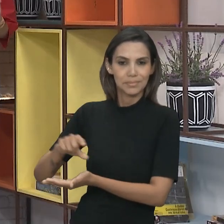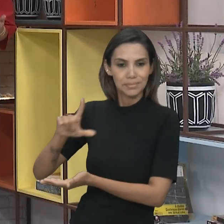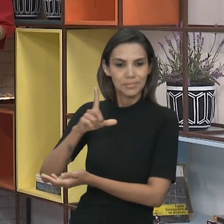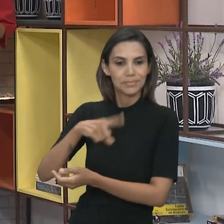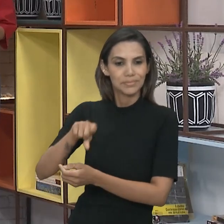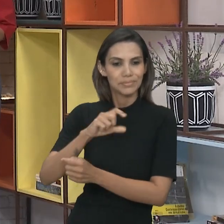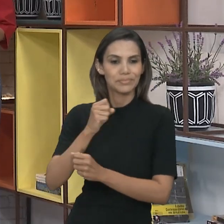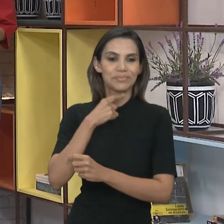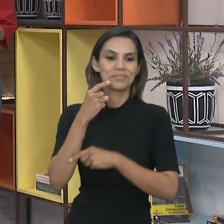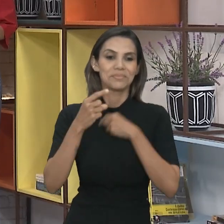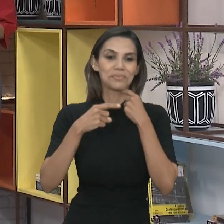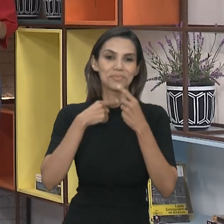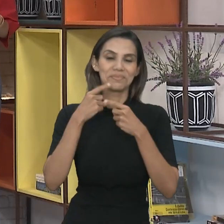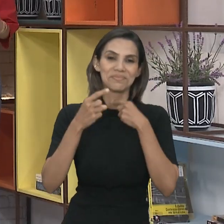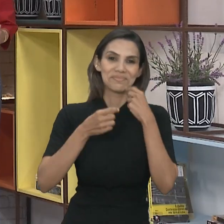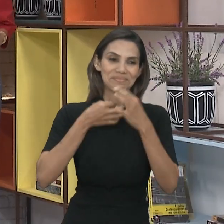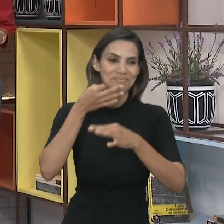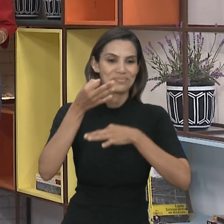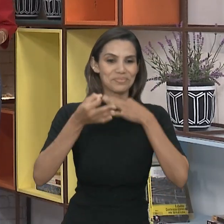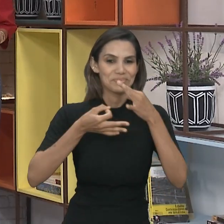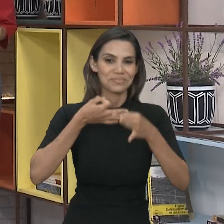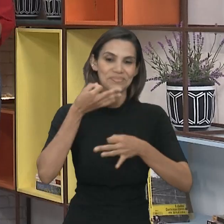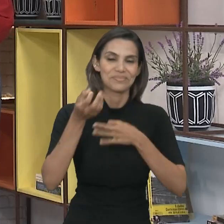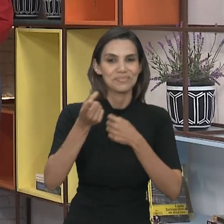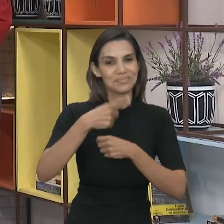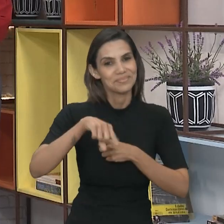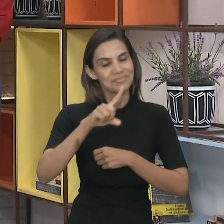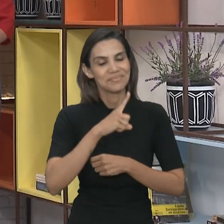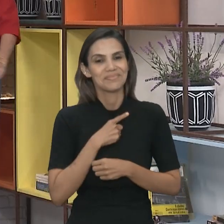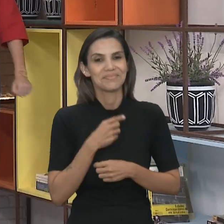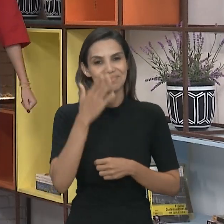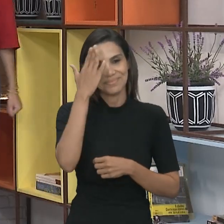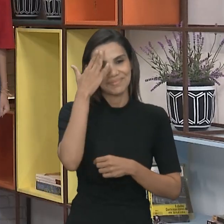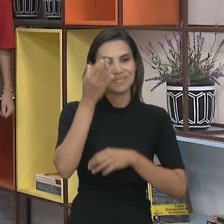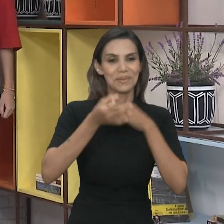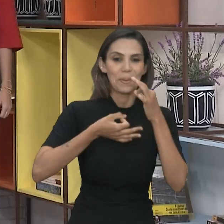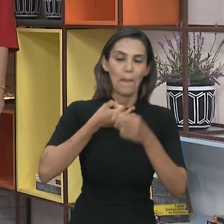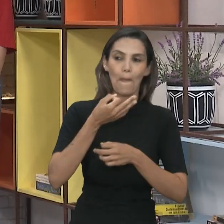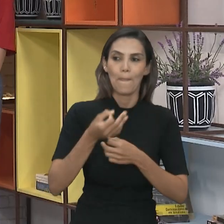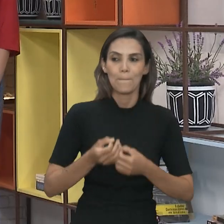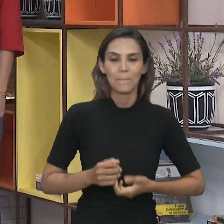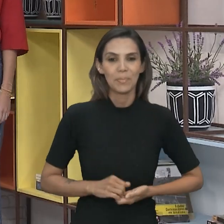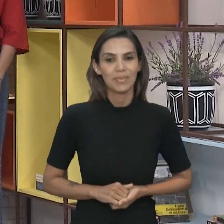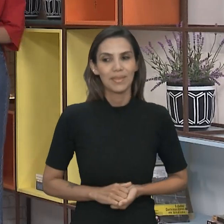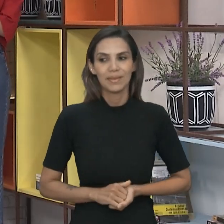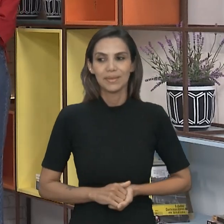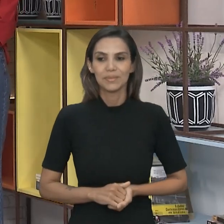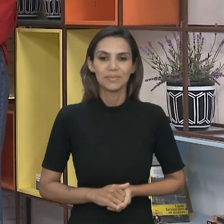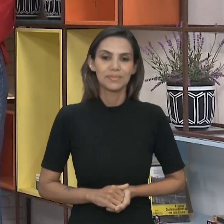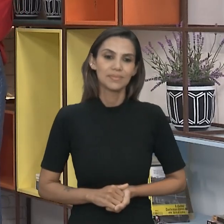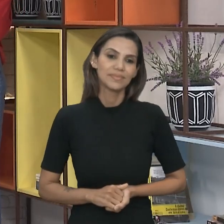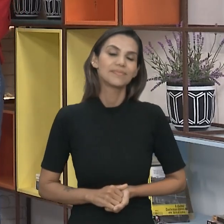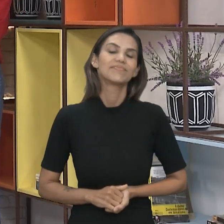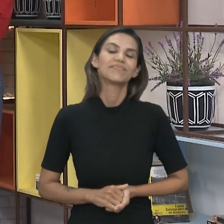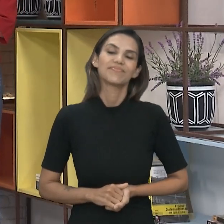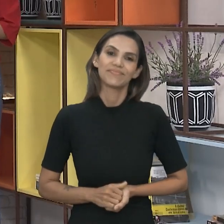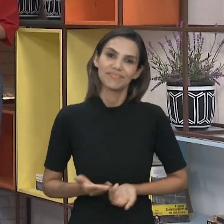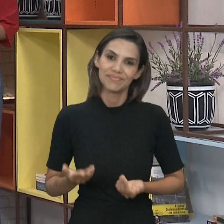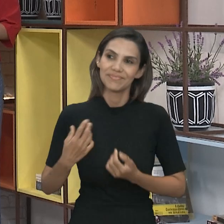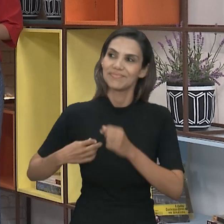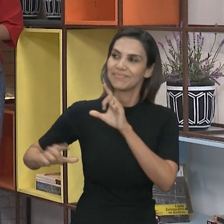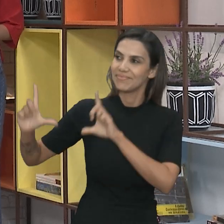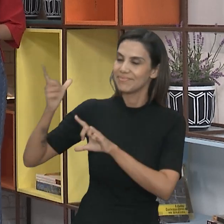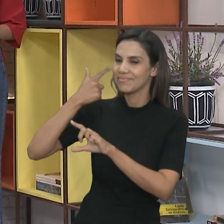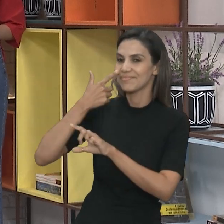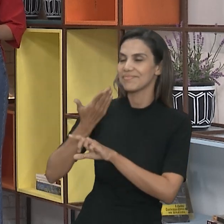sugestão, dúvida, pergunta. A gente sempre gosta de saber a sua opinião aí de casa. E agora, na TV aqui do meu lado, vai